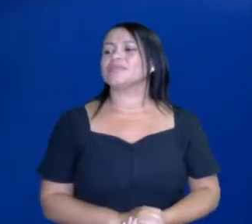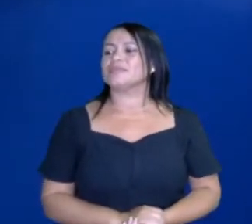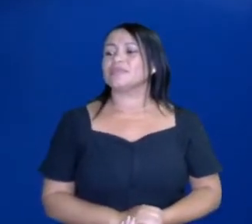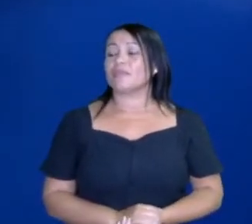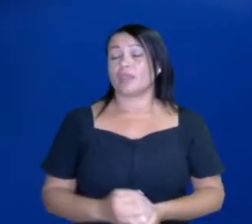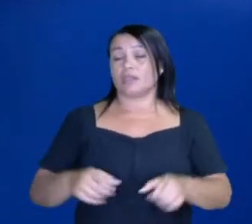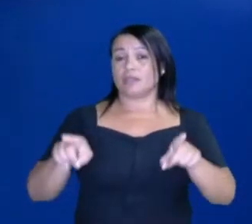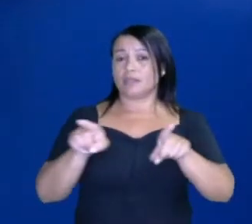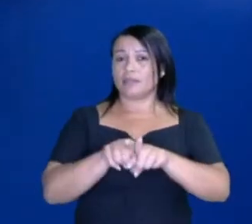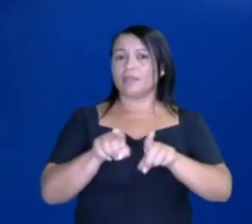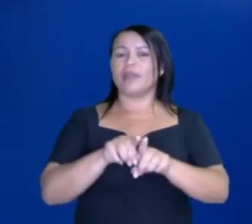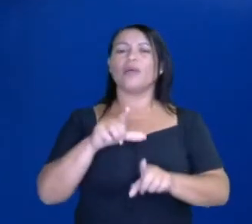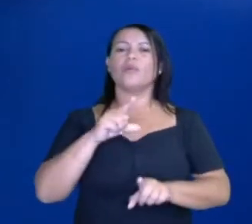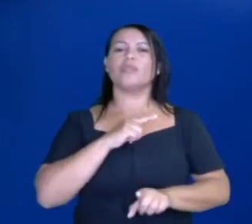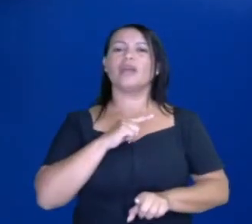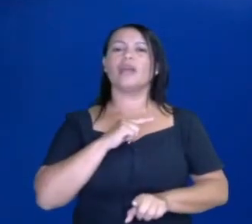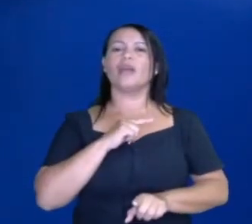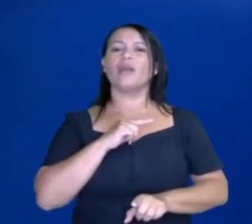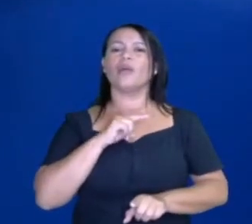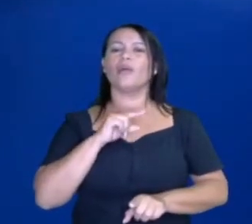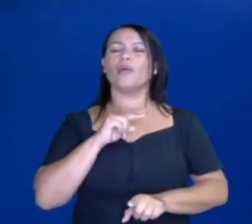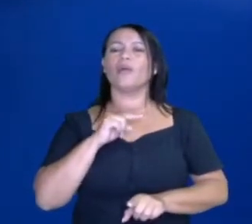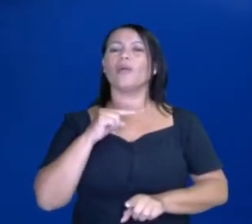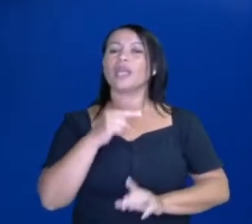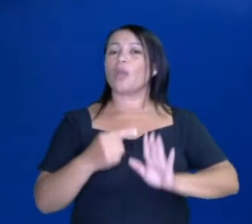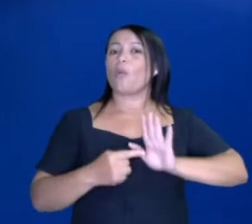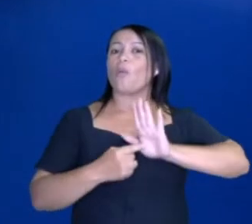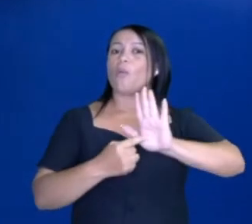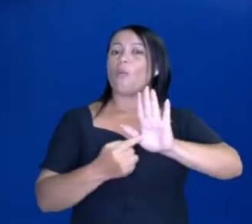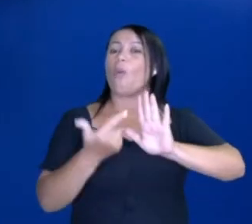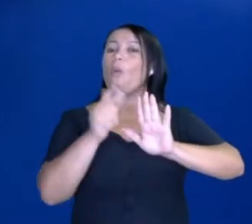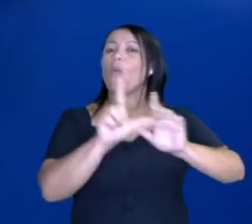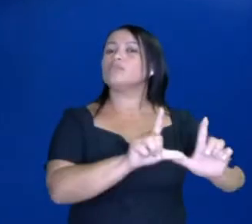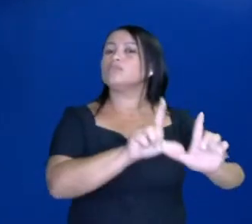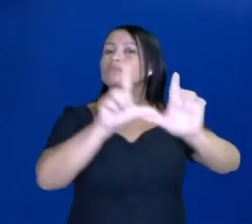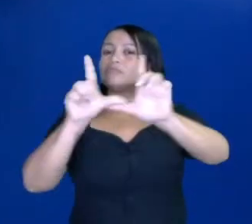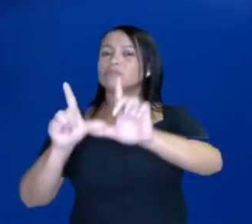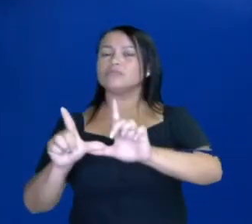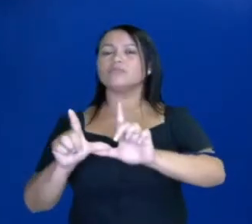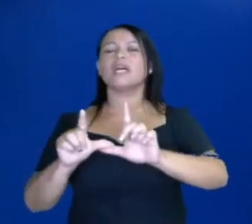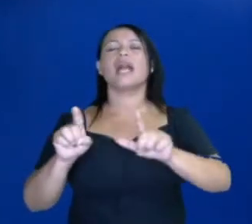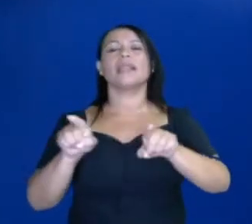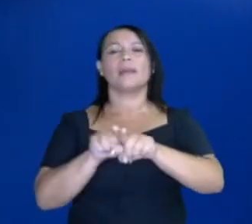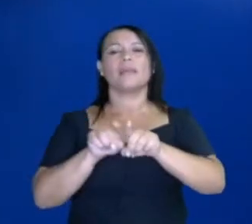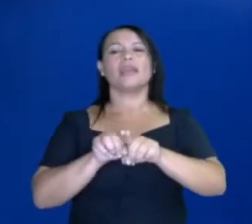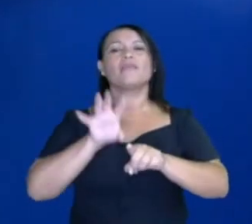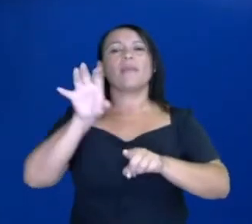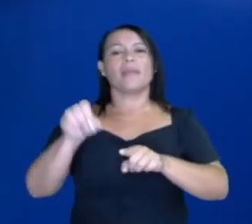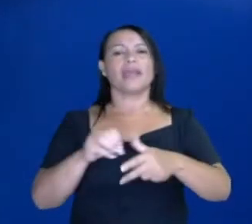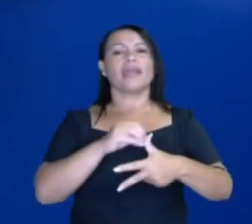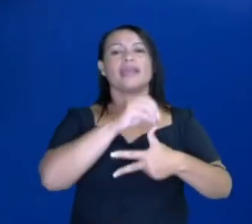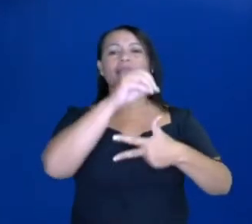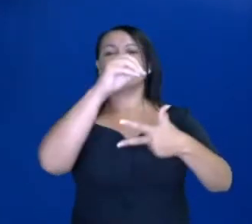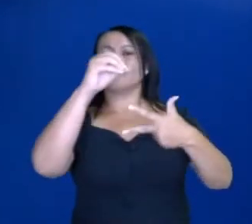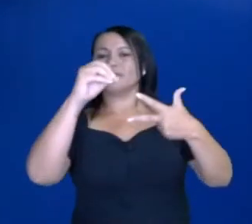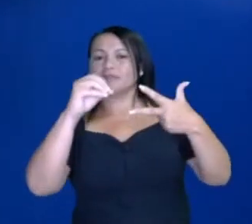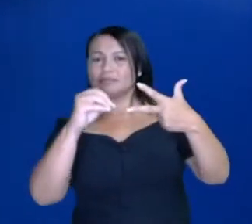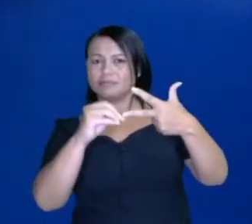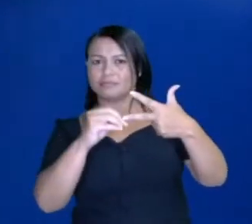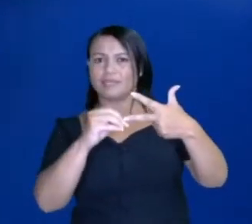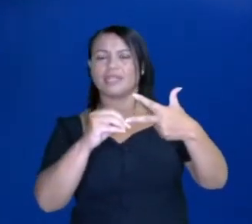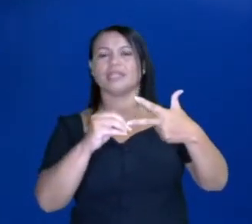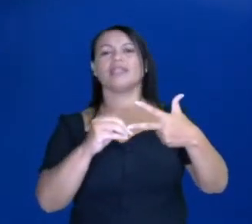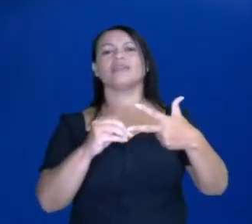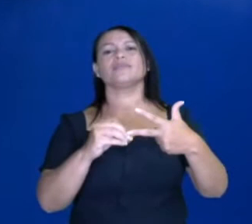Eu trouxe aqui esse outro texto que foi extraído do Exame Nacional do Ensino Médio, né?